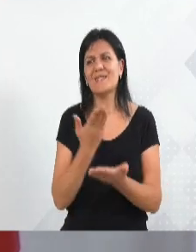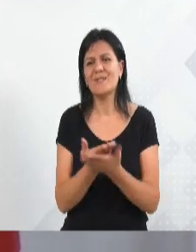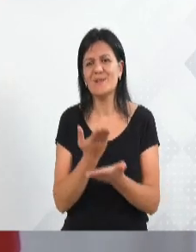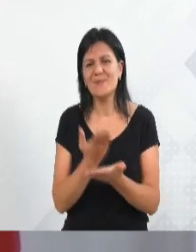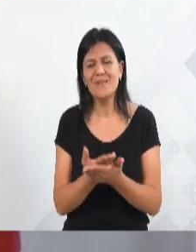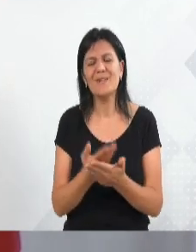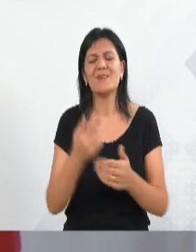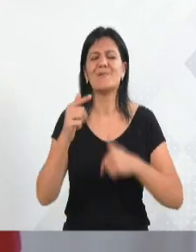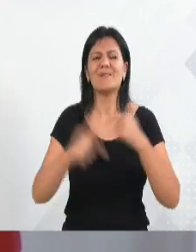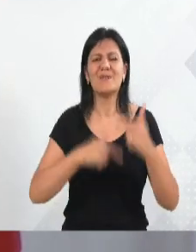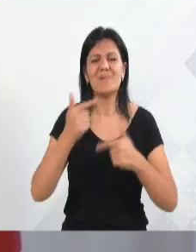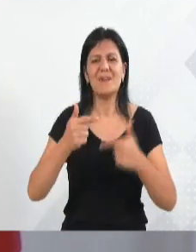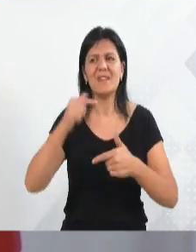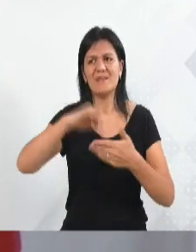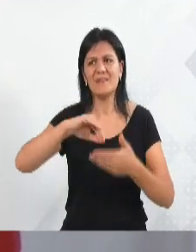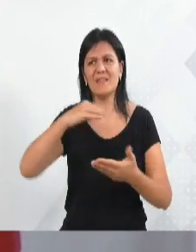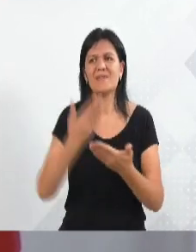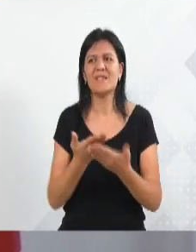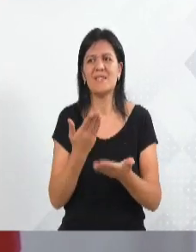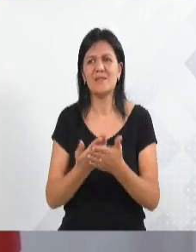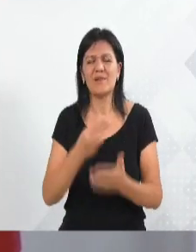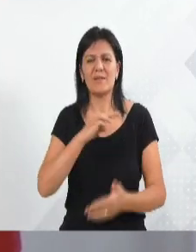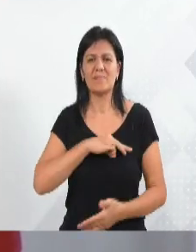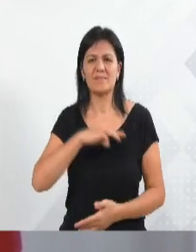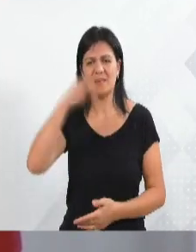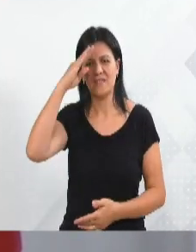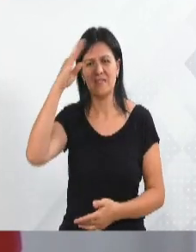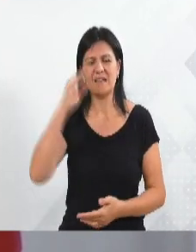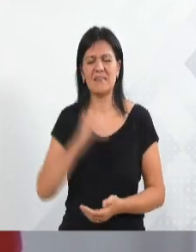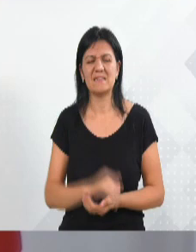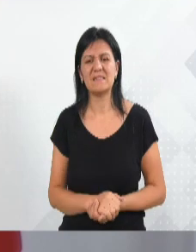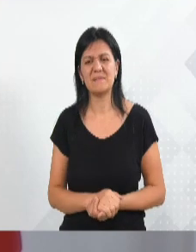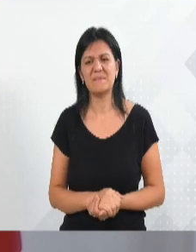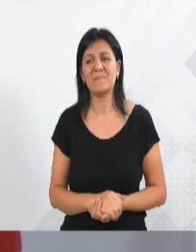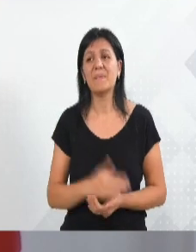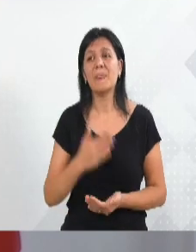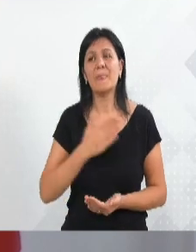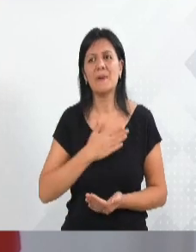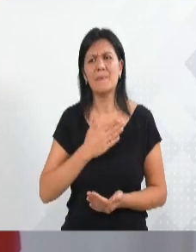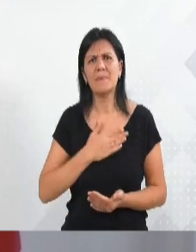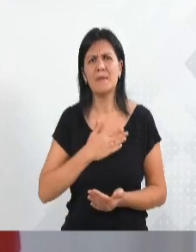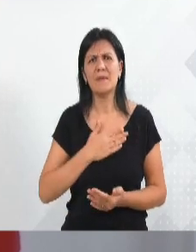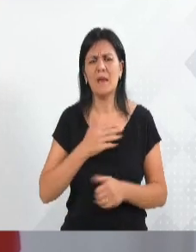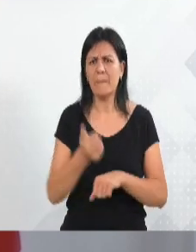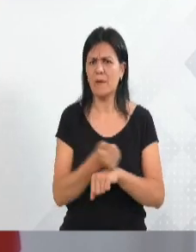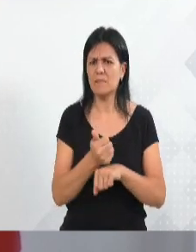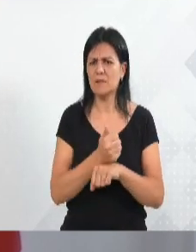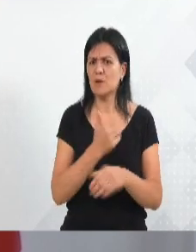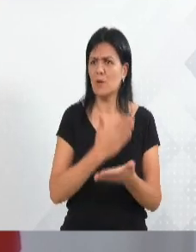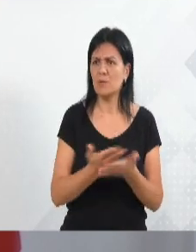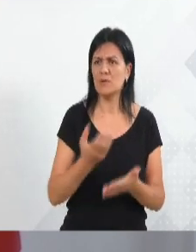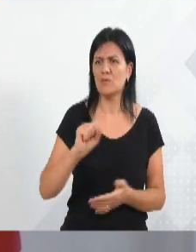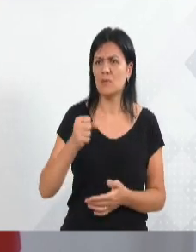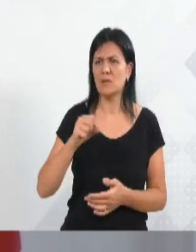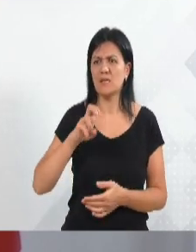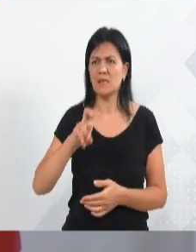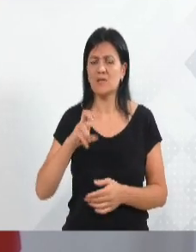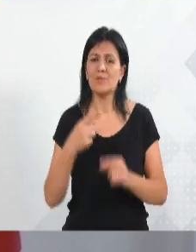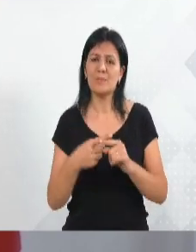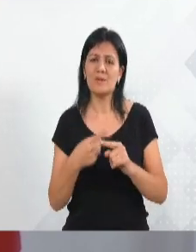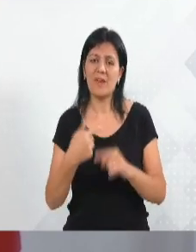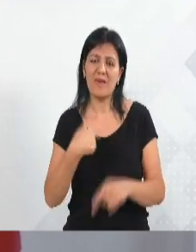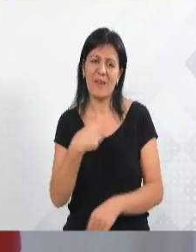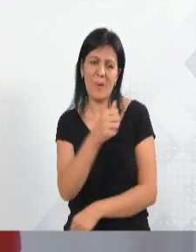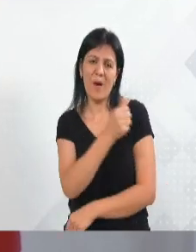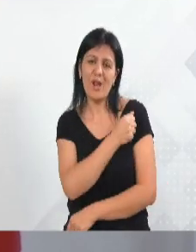trabalhando e estudando no Colégio Militar. A minha carreira na Polícia Militar é uma carreira que começou em 85, porque eu sou aluno